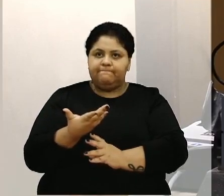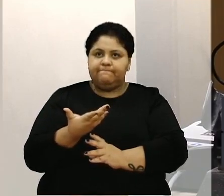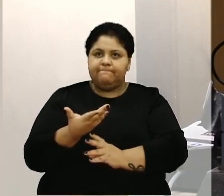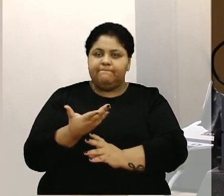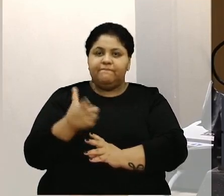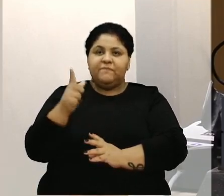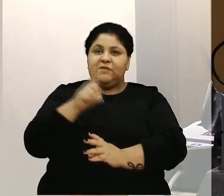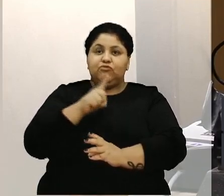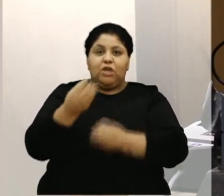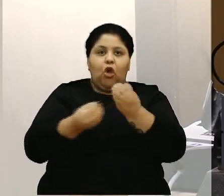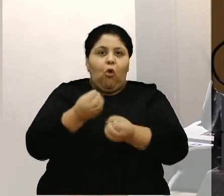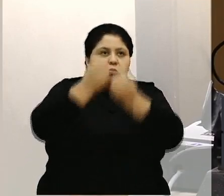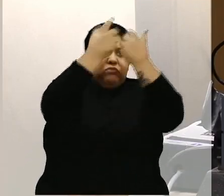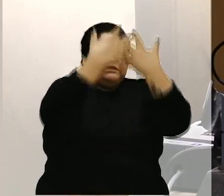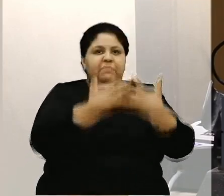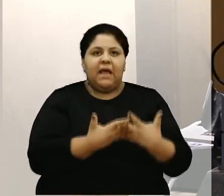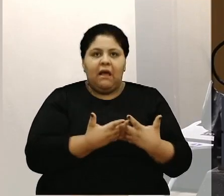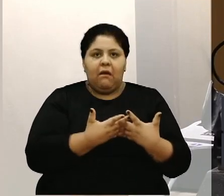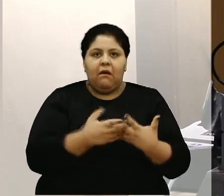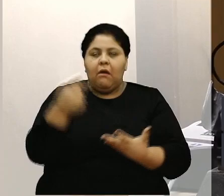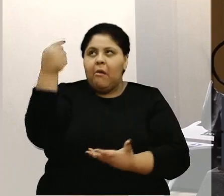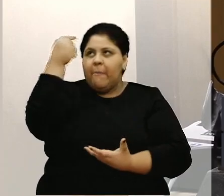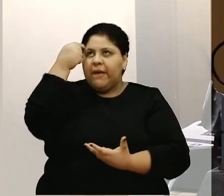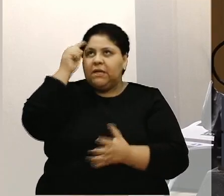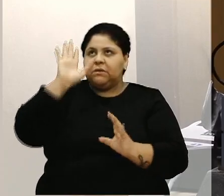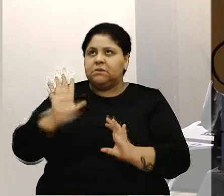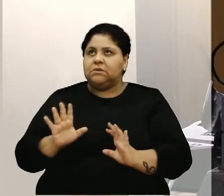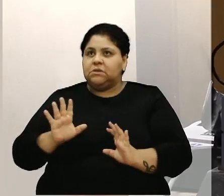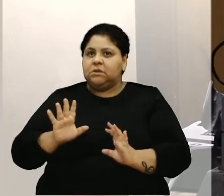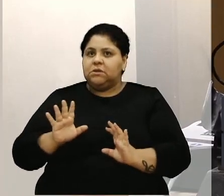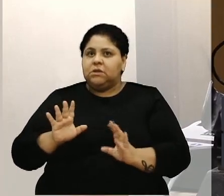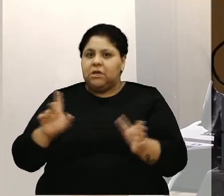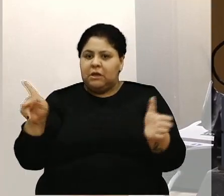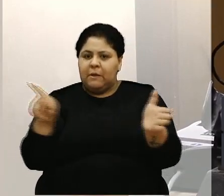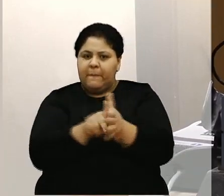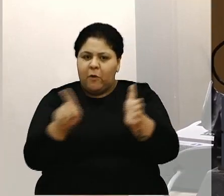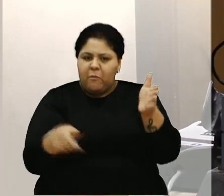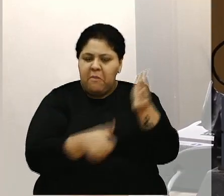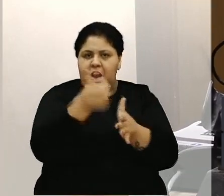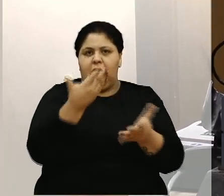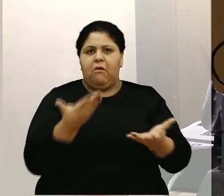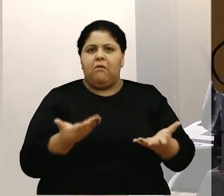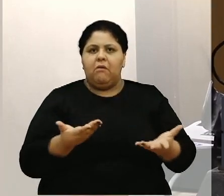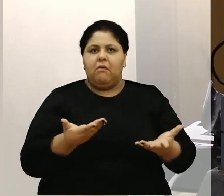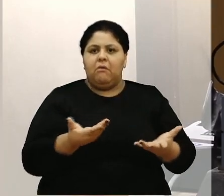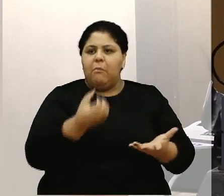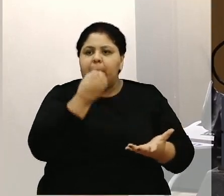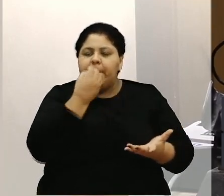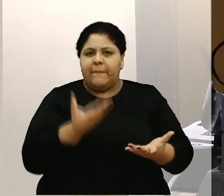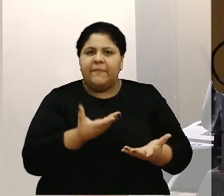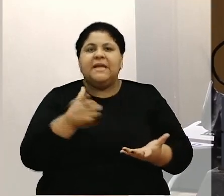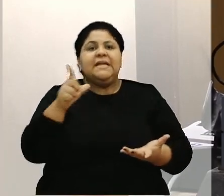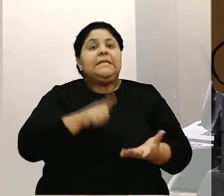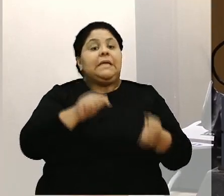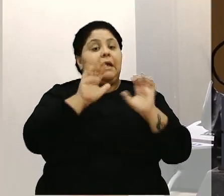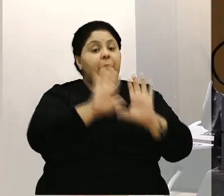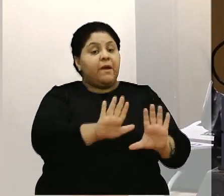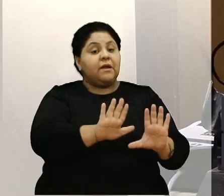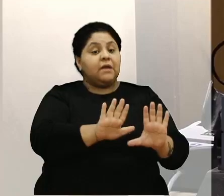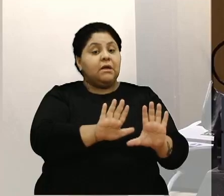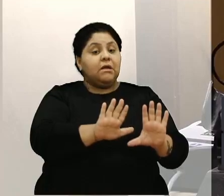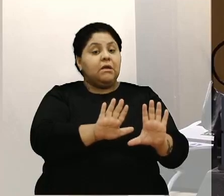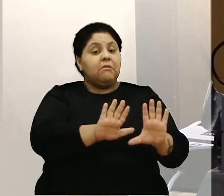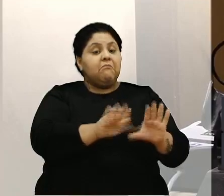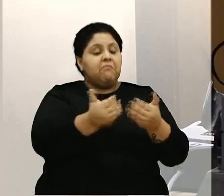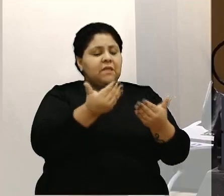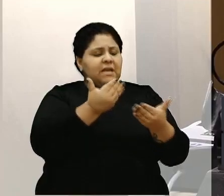filtro nenhum, pensando nas suas próprias benesses. Tem que parar e tem que analisar